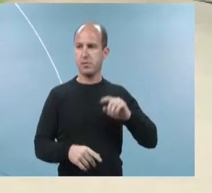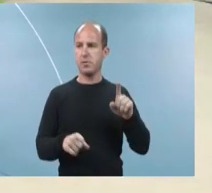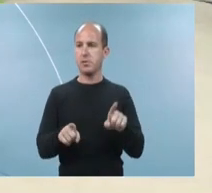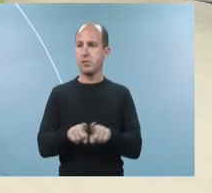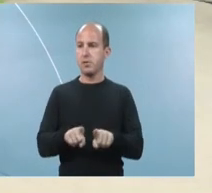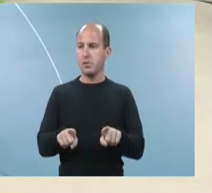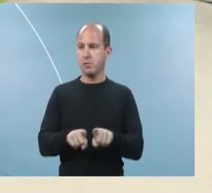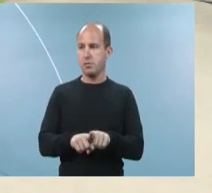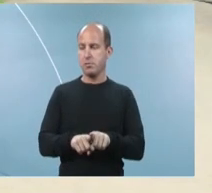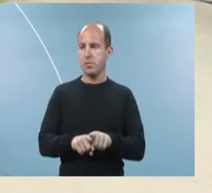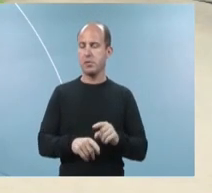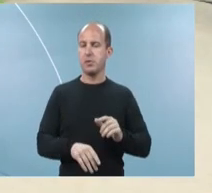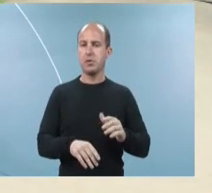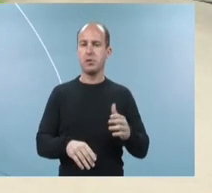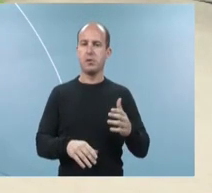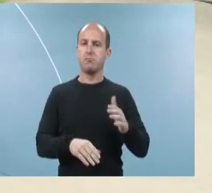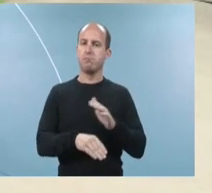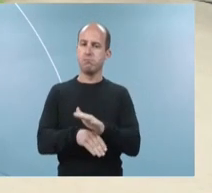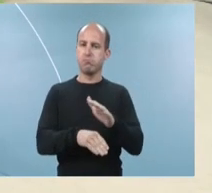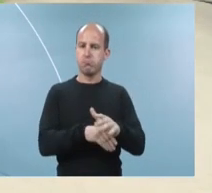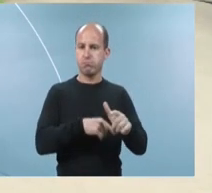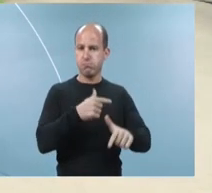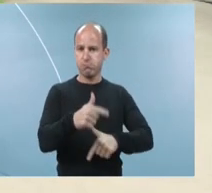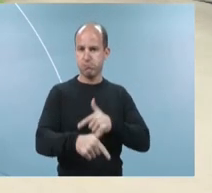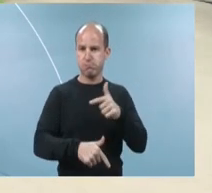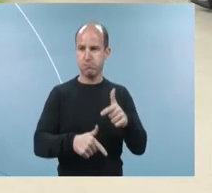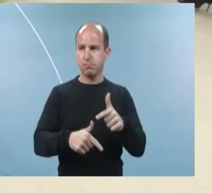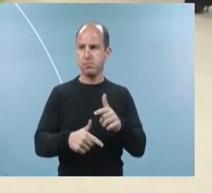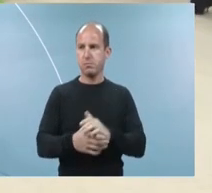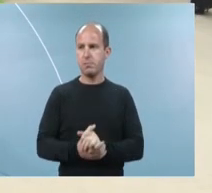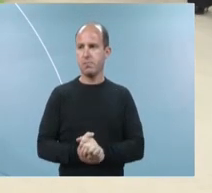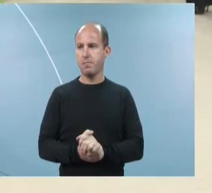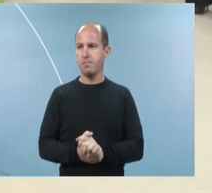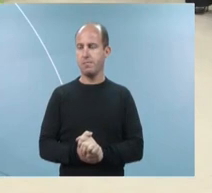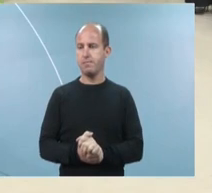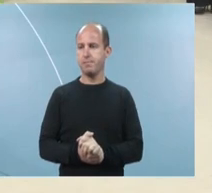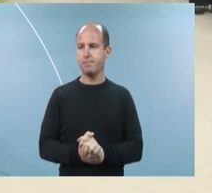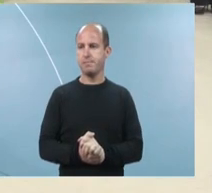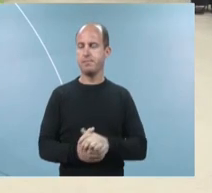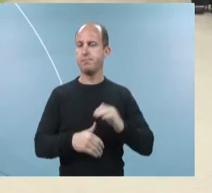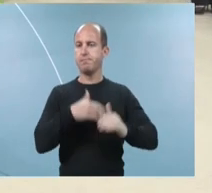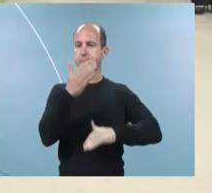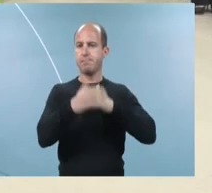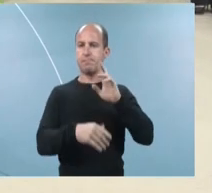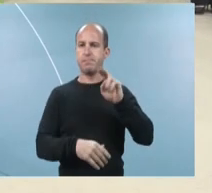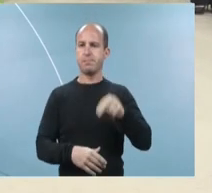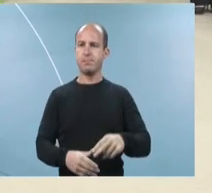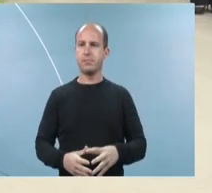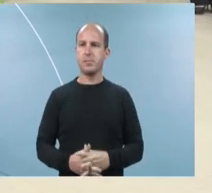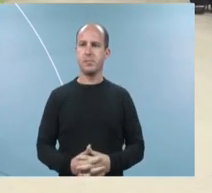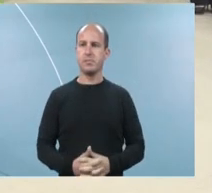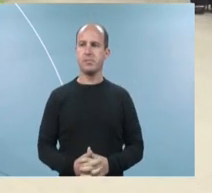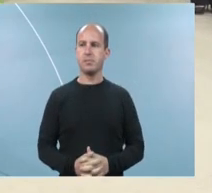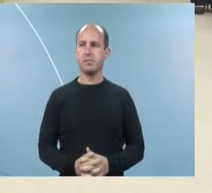contribui muito com o seu trabalho para o desenvolvimento do Rio Grande do Norte.